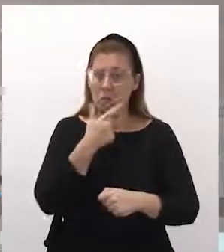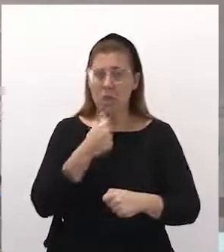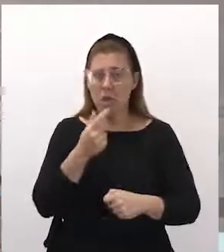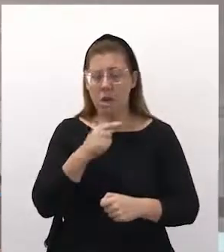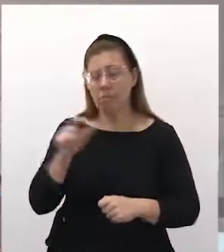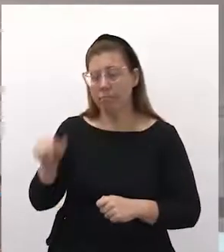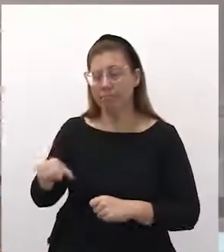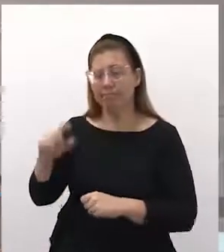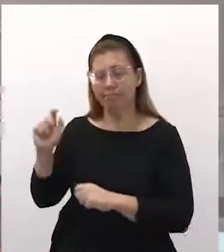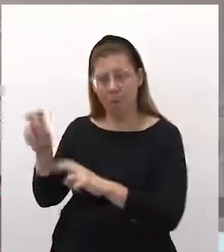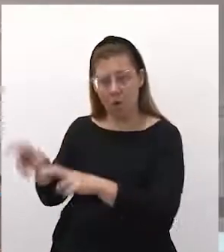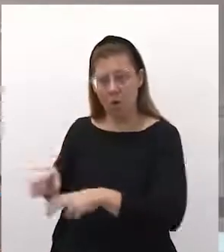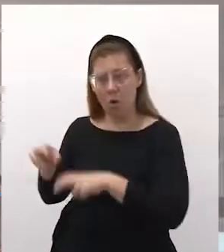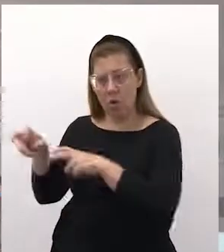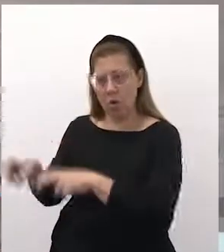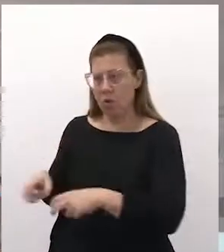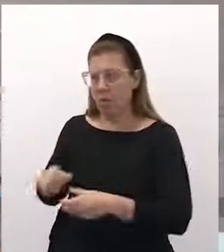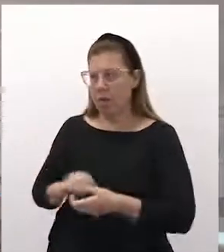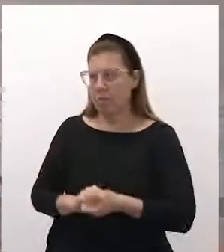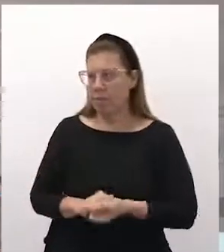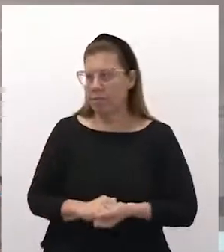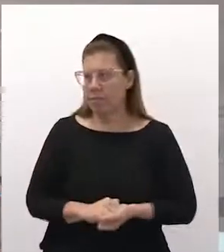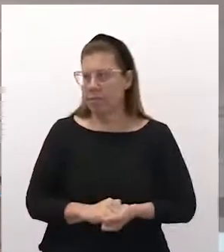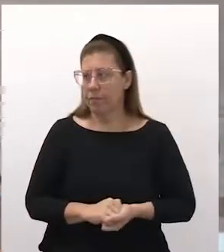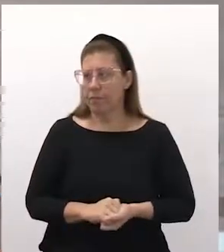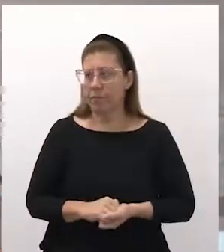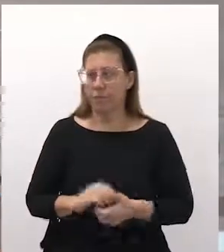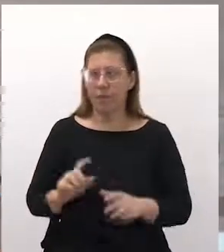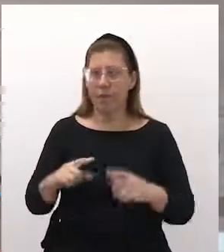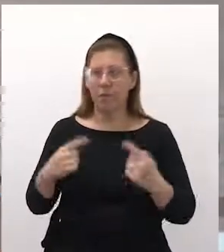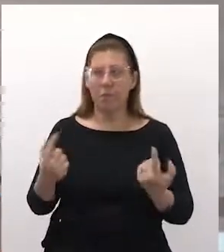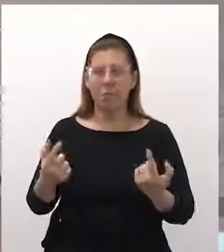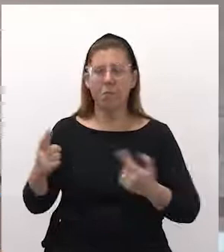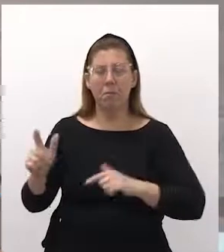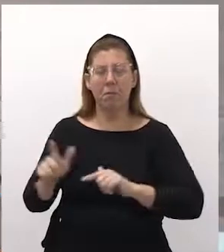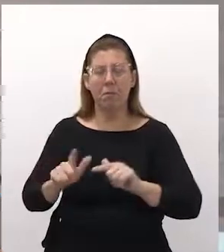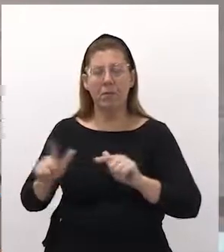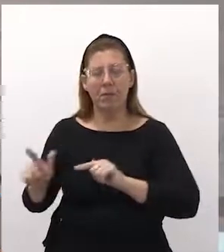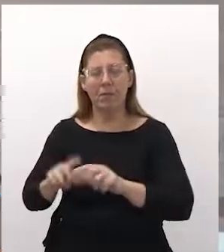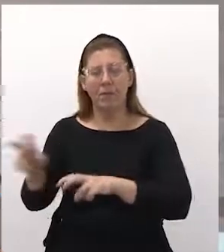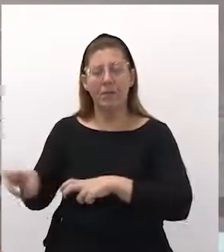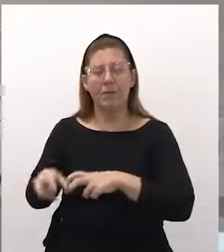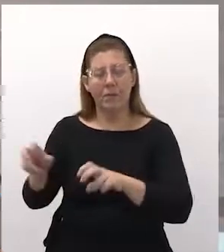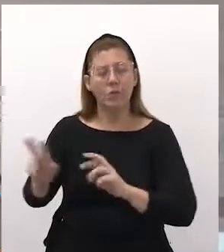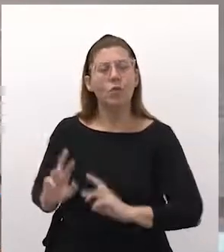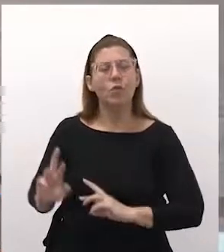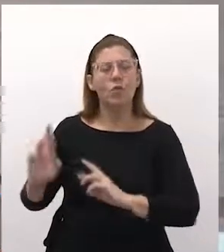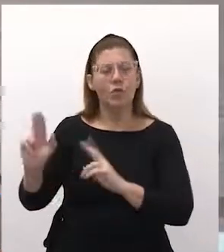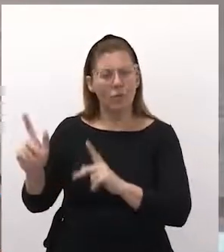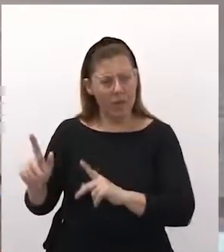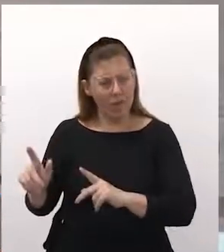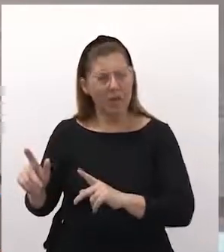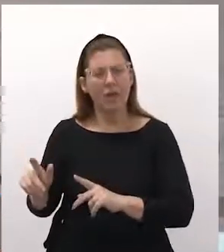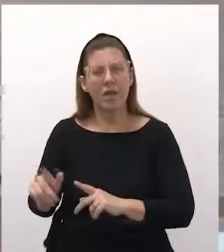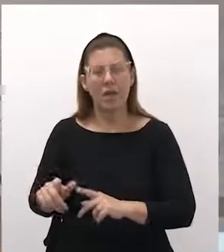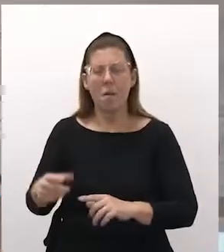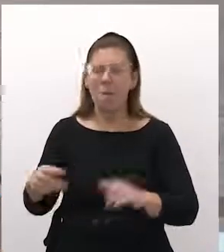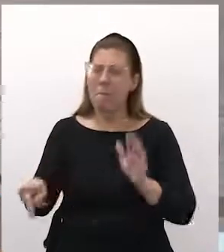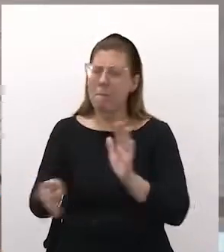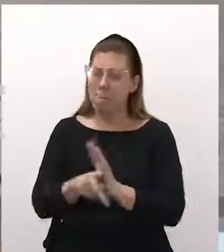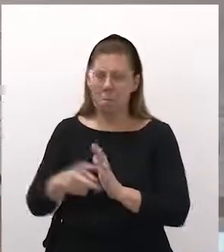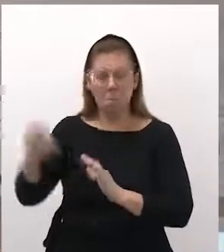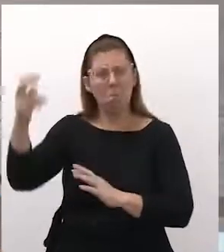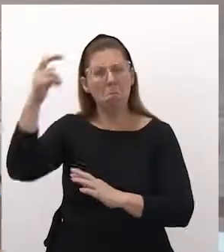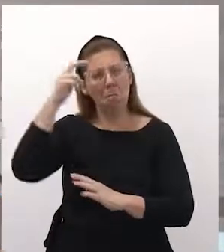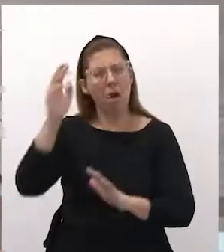Eu dei uma simplificada aqui para trazer para vocês. Mas o trabalho infantil rural, ele é um pouco diferente, ele passa muito por uma questão cultural.